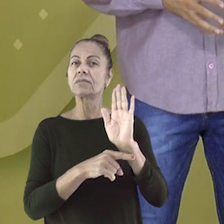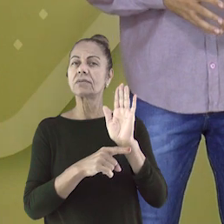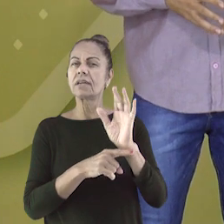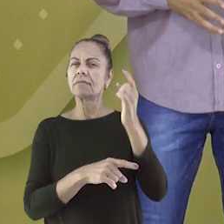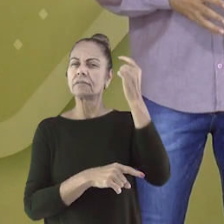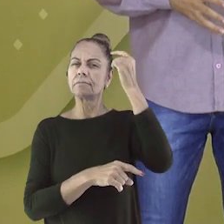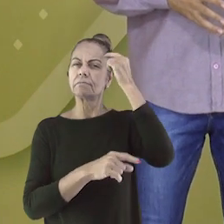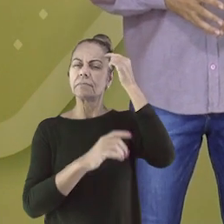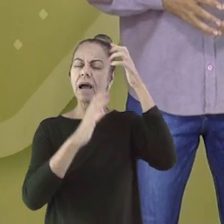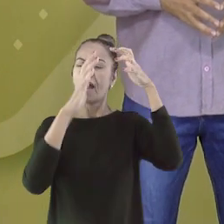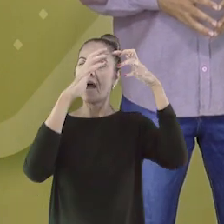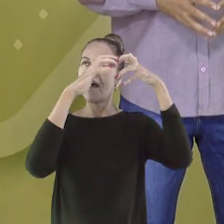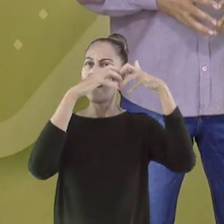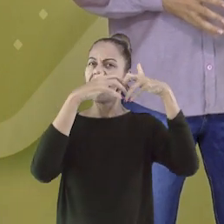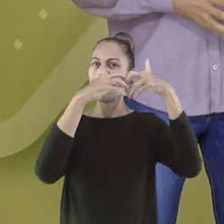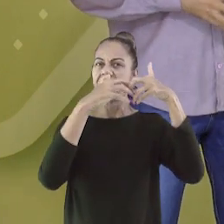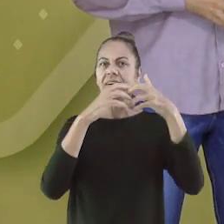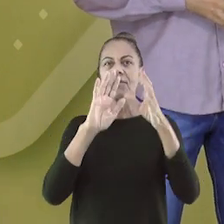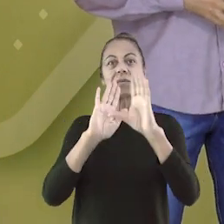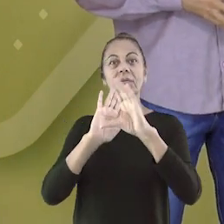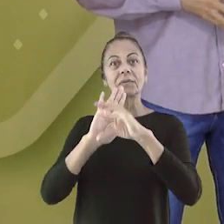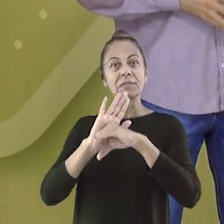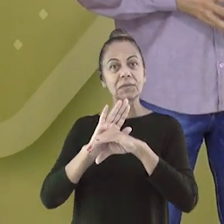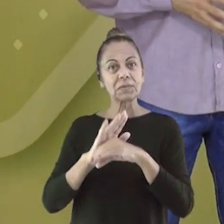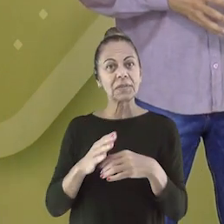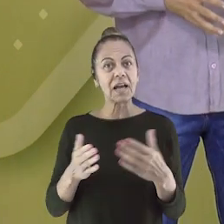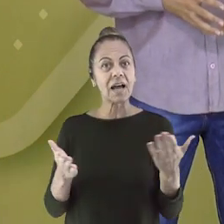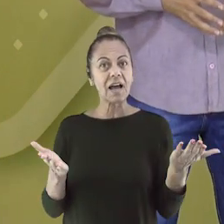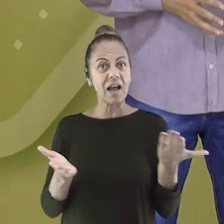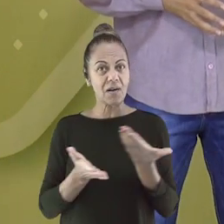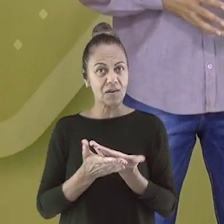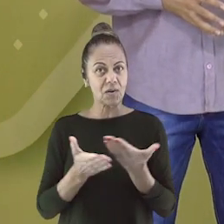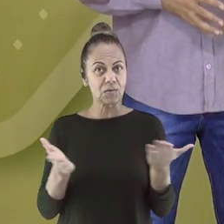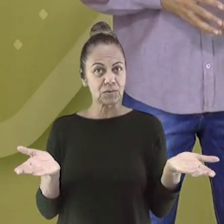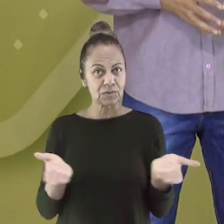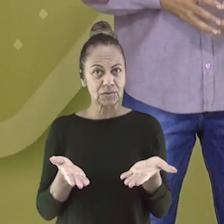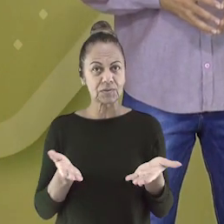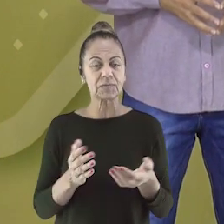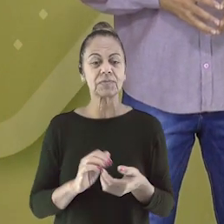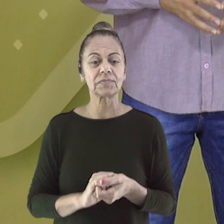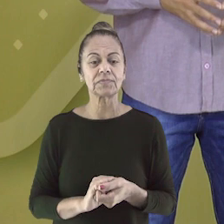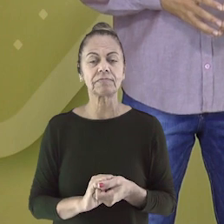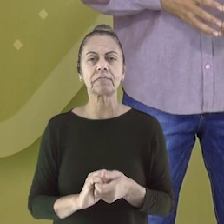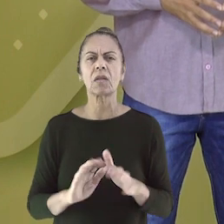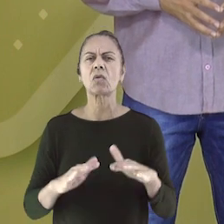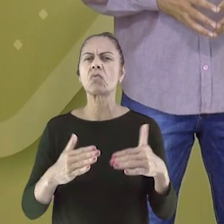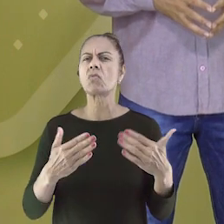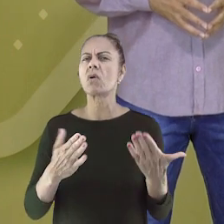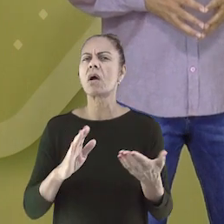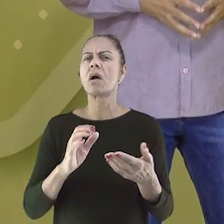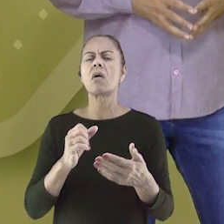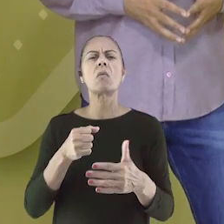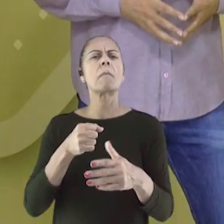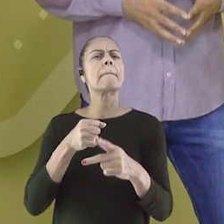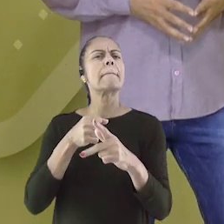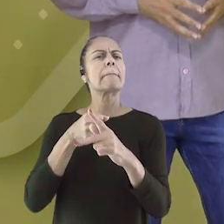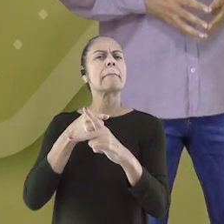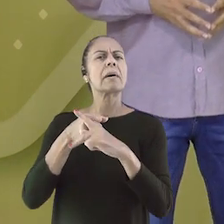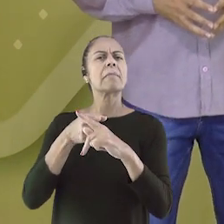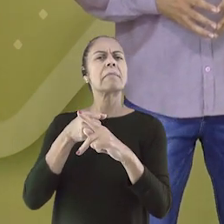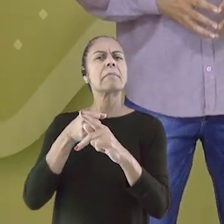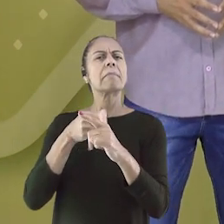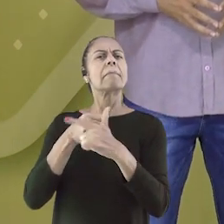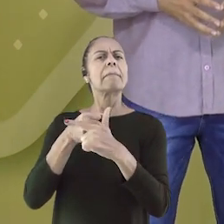ajudam a pensar sobre o conteúdo da aula de hoje. Qual o papel dos textos sagrados